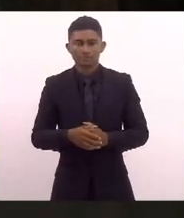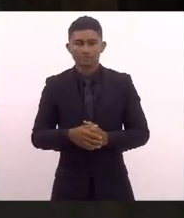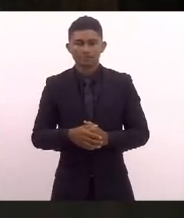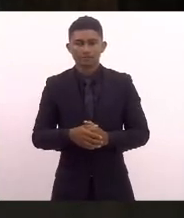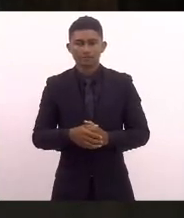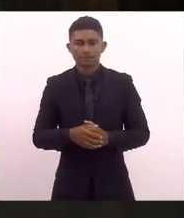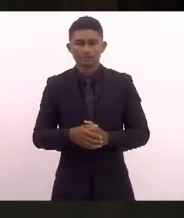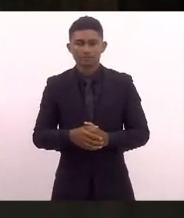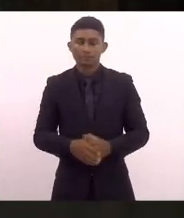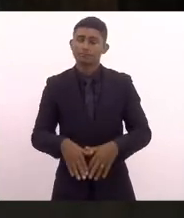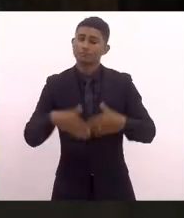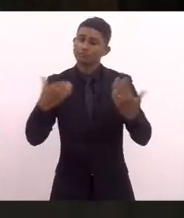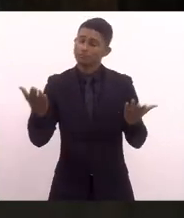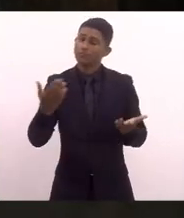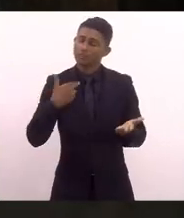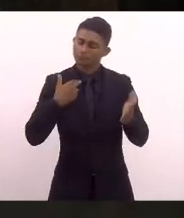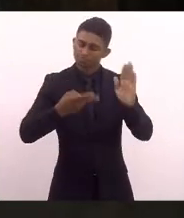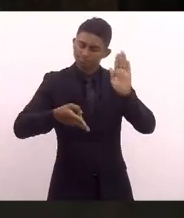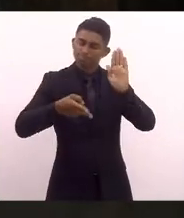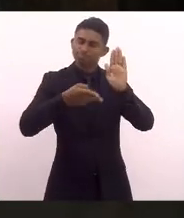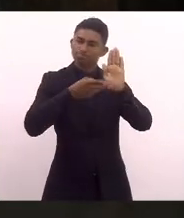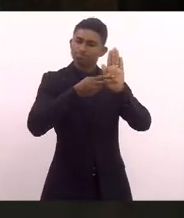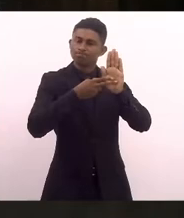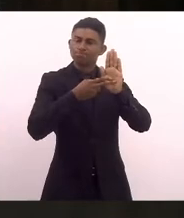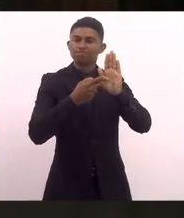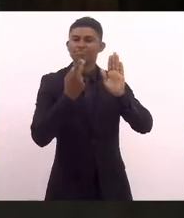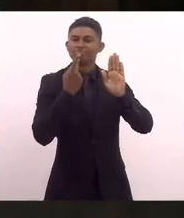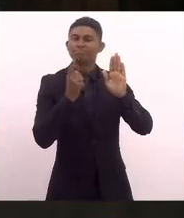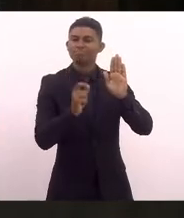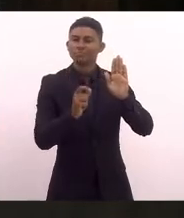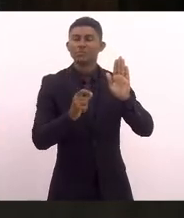E eu confesso, Lilian Bering, que eu fiquei também